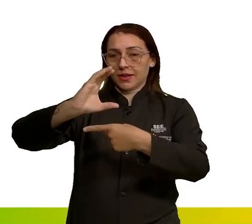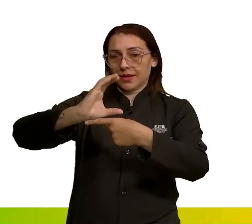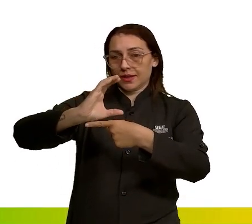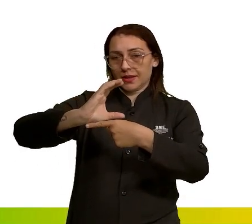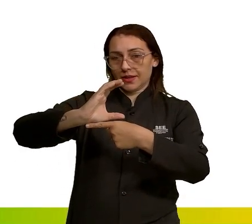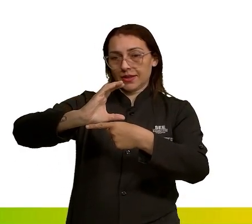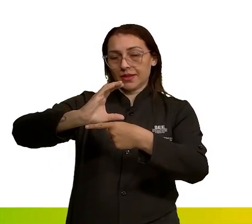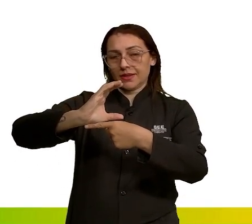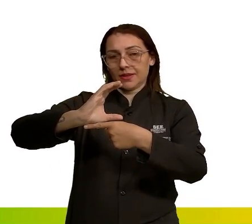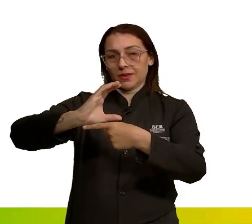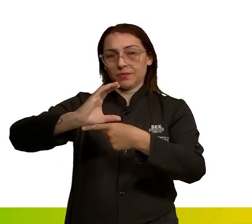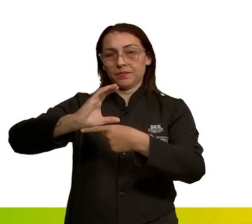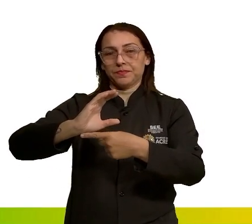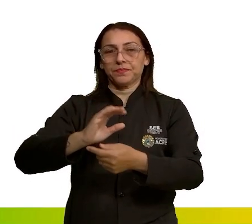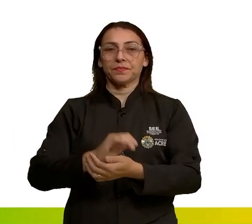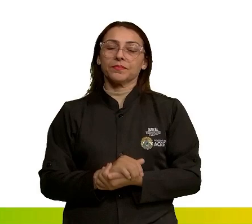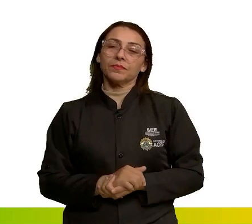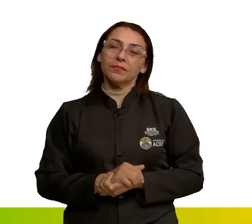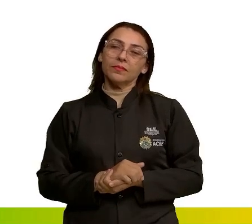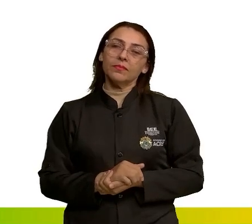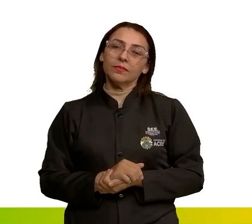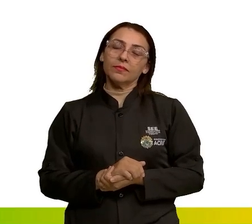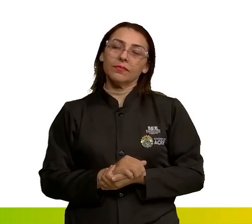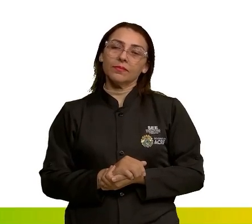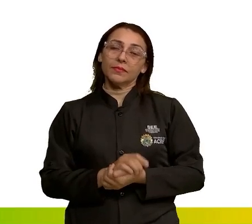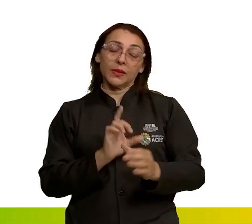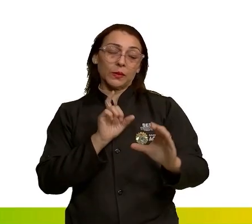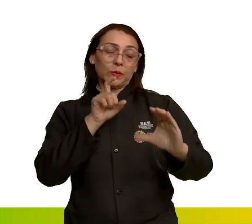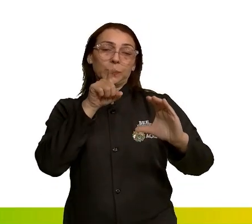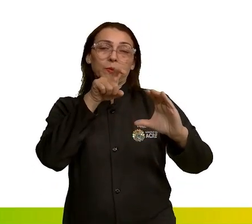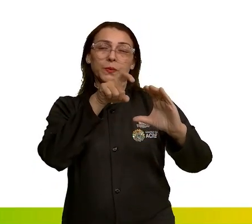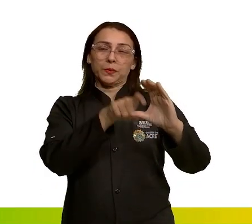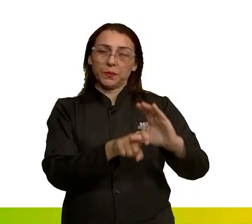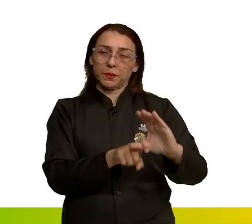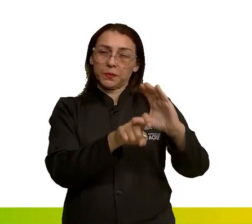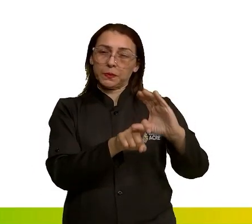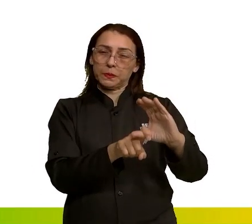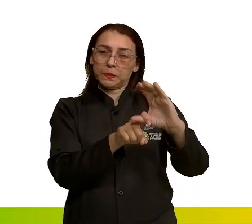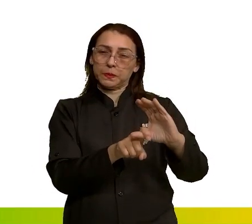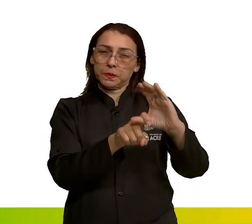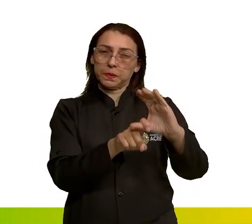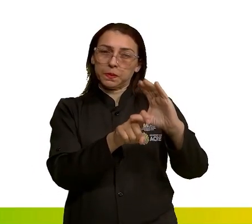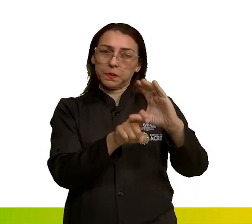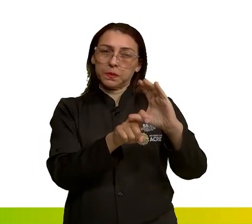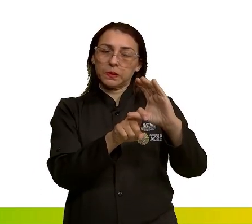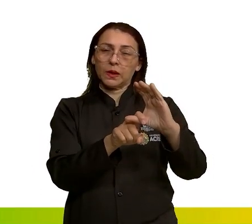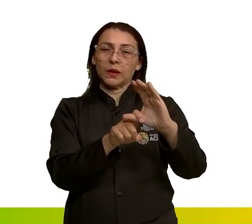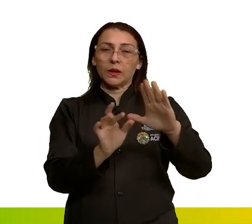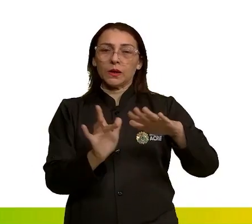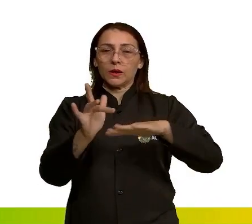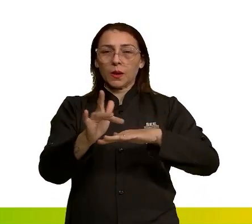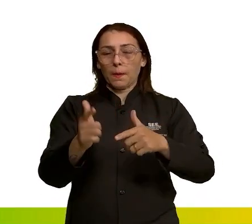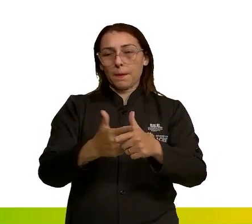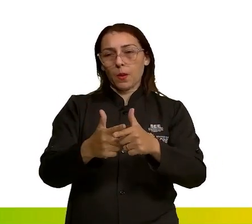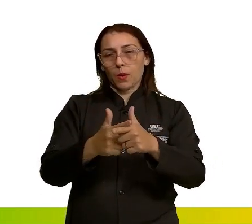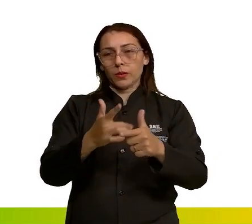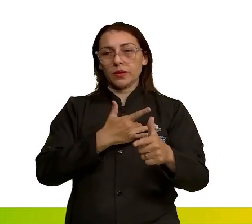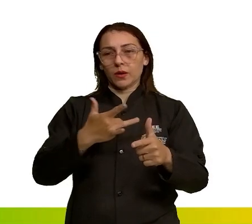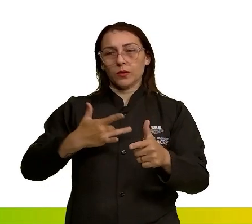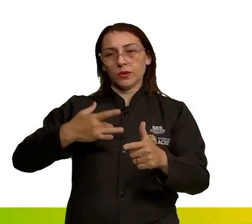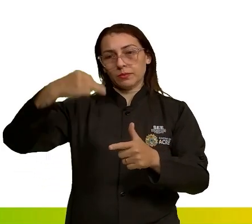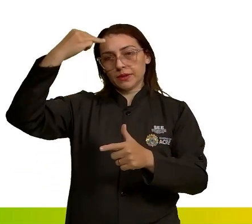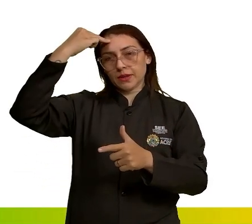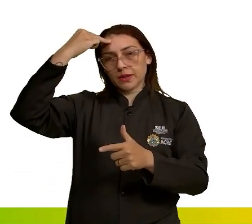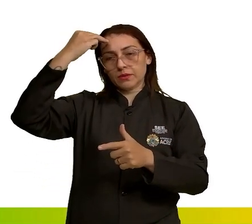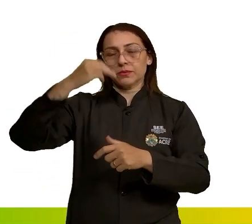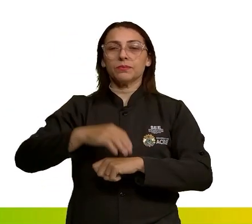resposta correta a essa questão a letra C. Aumento da dependência de redes sociais e problemas de